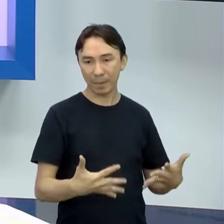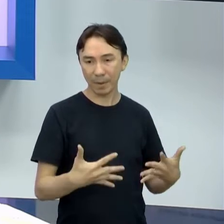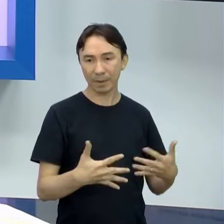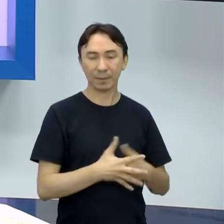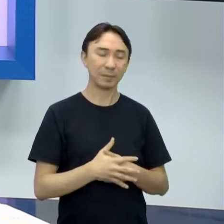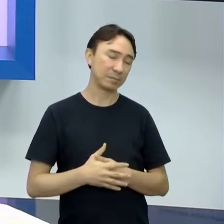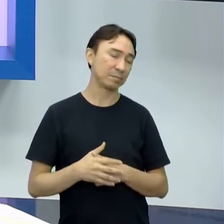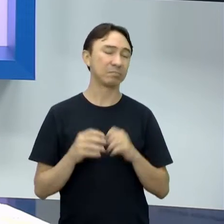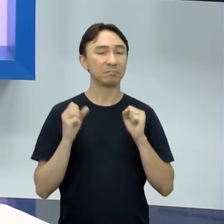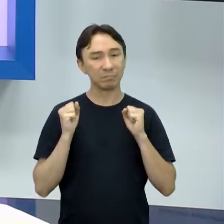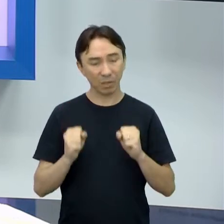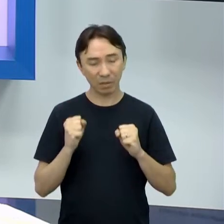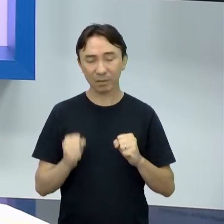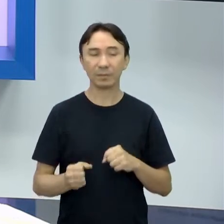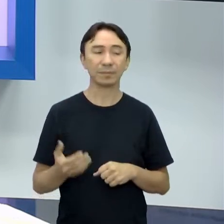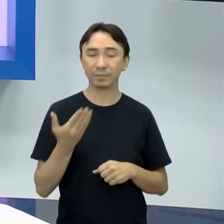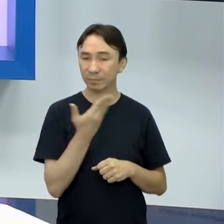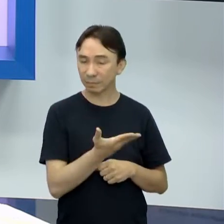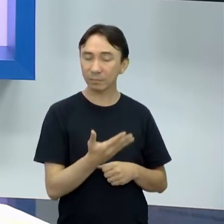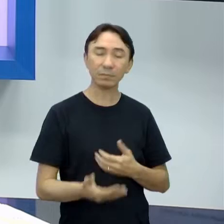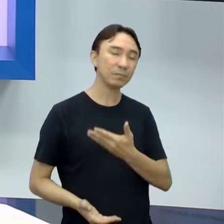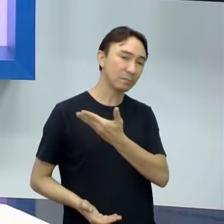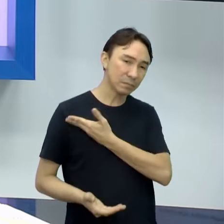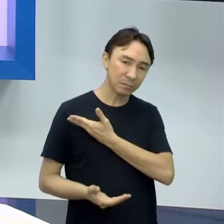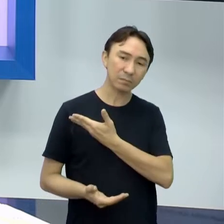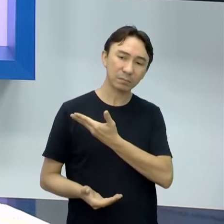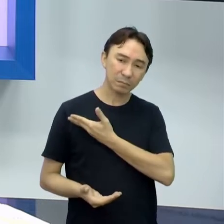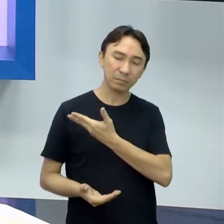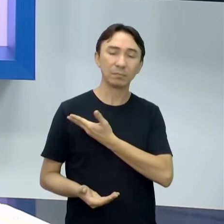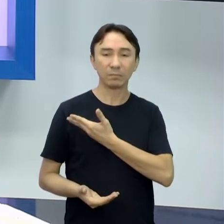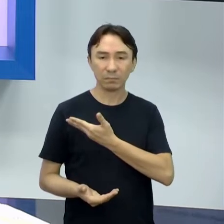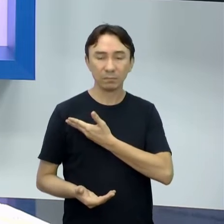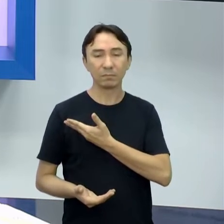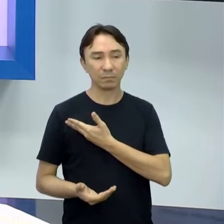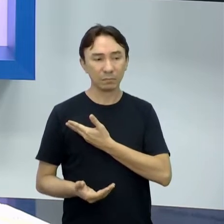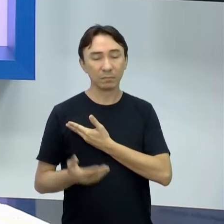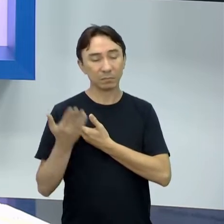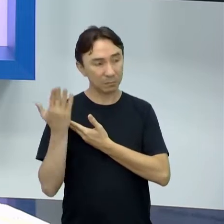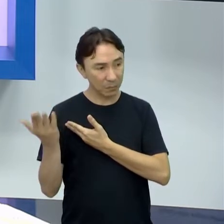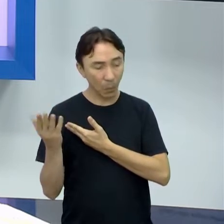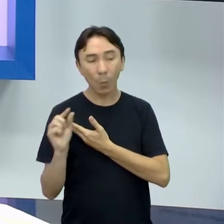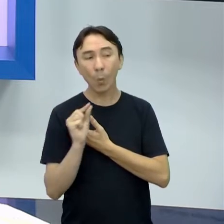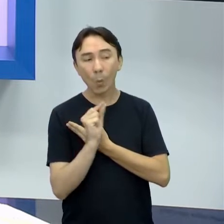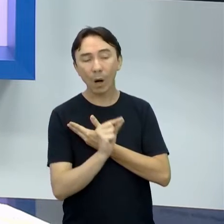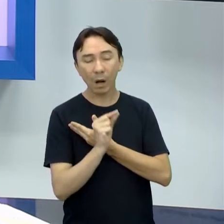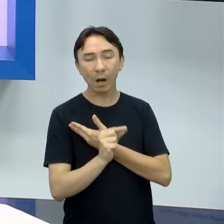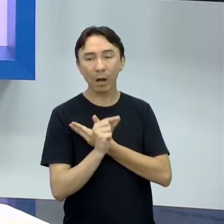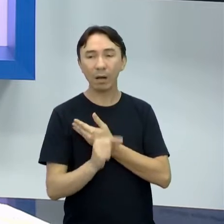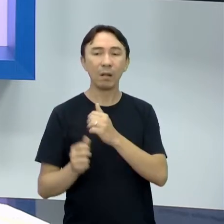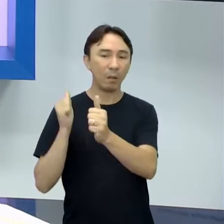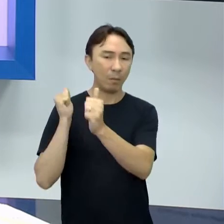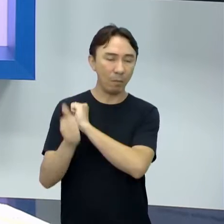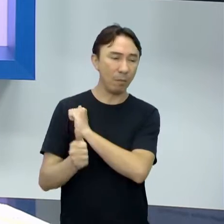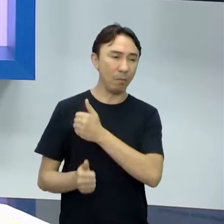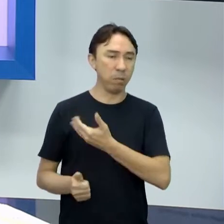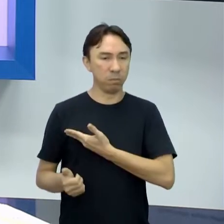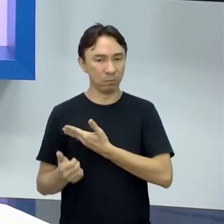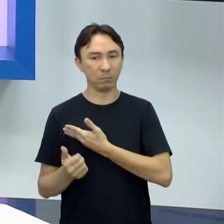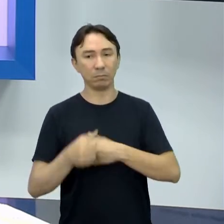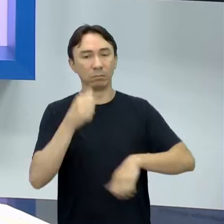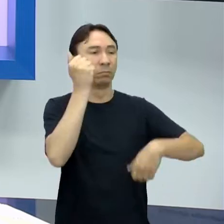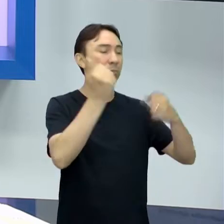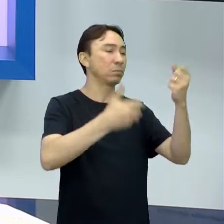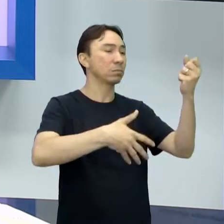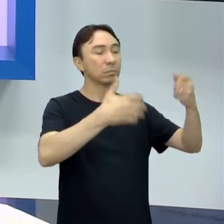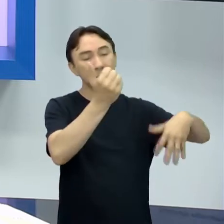nesse bate-papo com o colega, sobre a modalidade, relatar a modalidade para ele, mas também pode ir aí junto